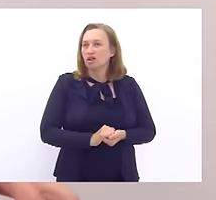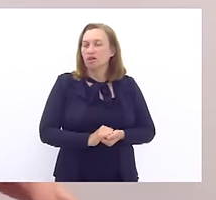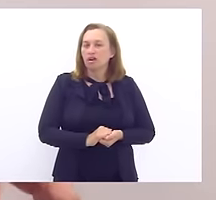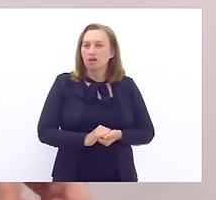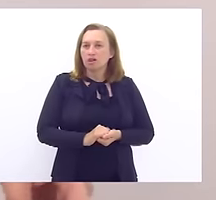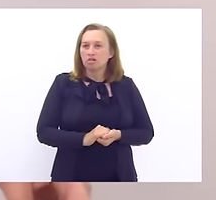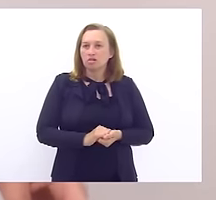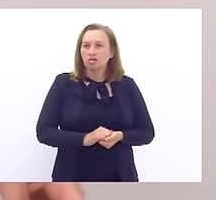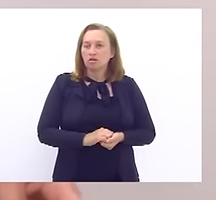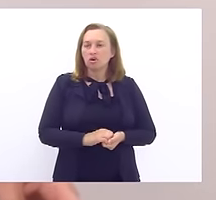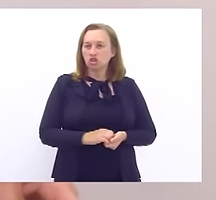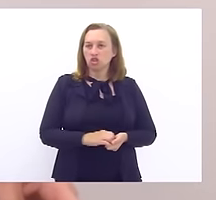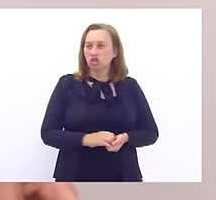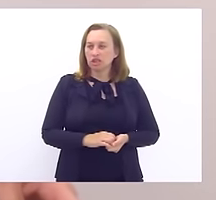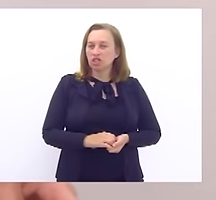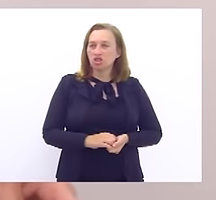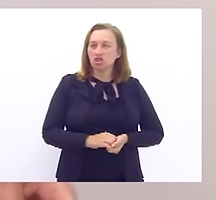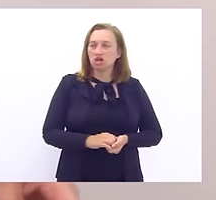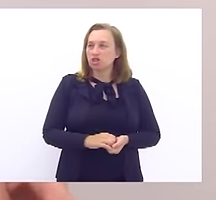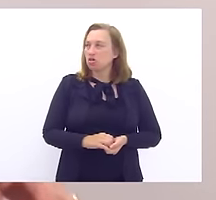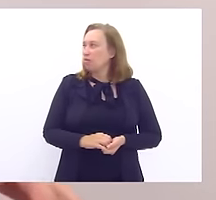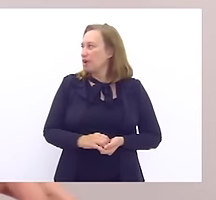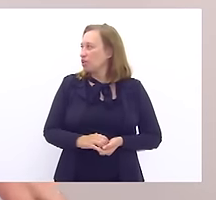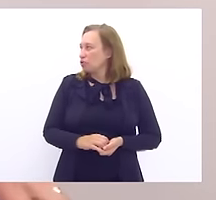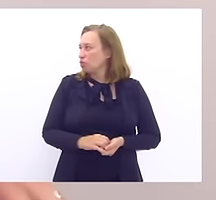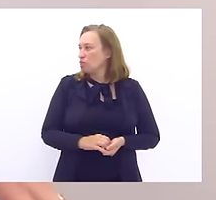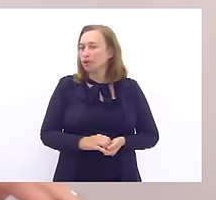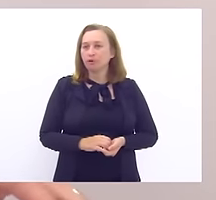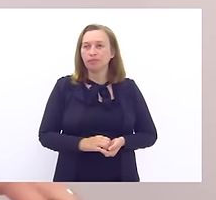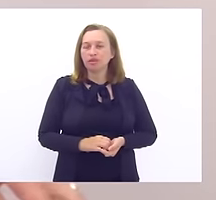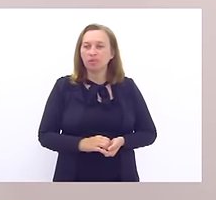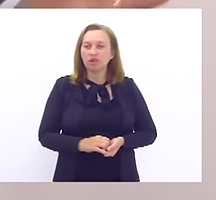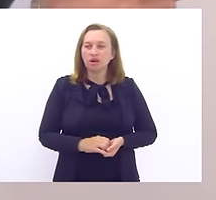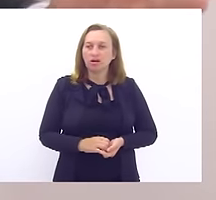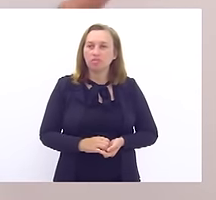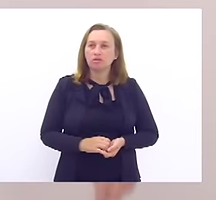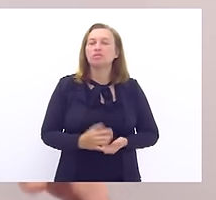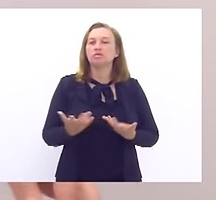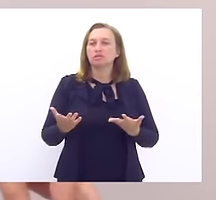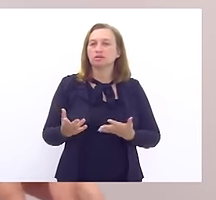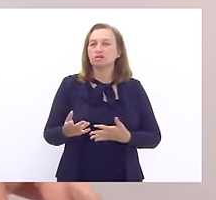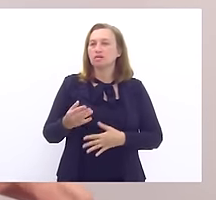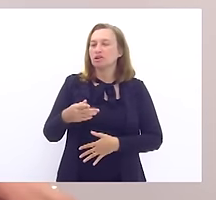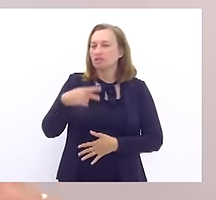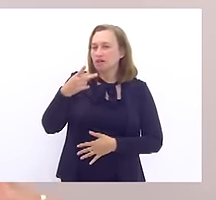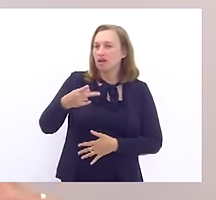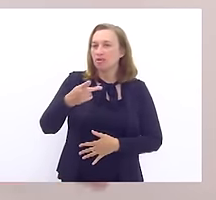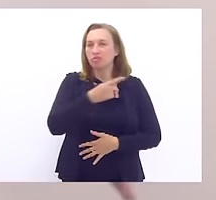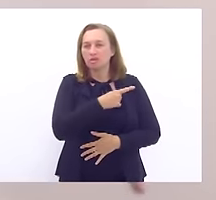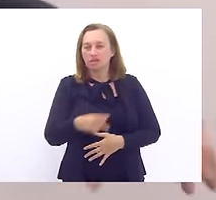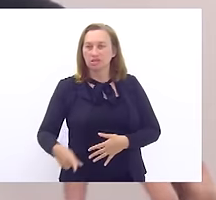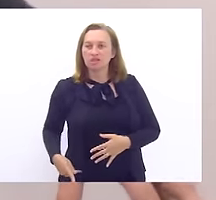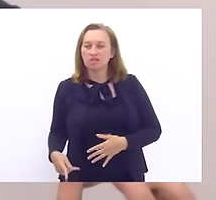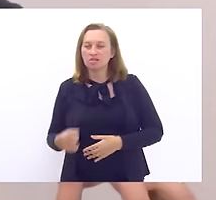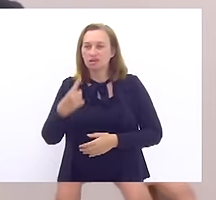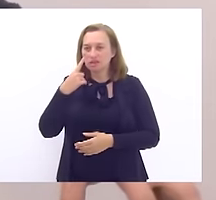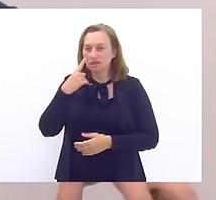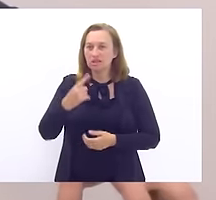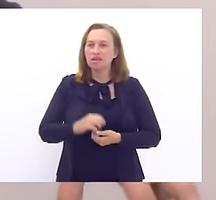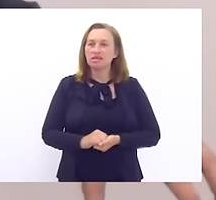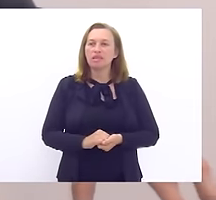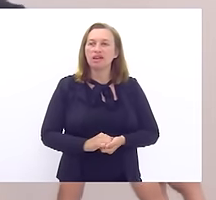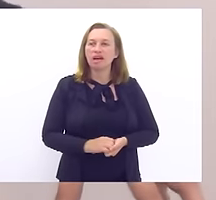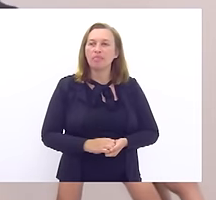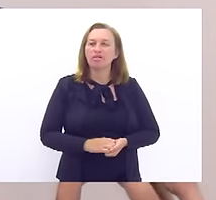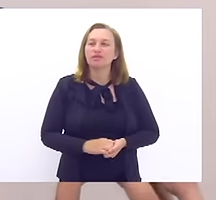irregularidades a gente apostatou algumas no local Então se puder levar a consideração lá com o presidente de rever pelo menos temporariamente